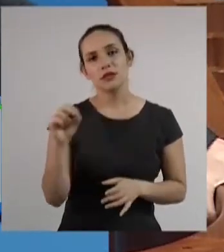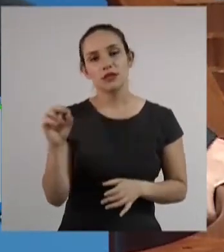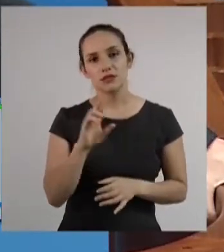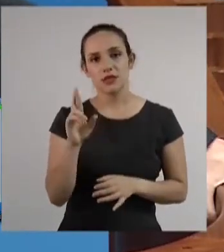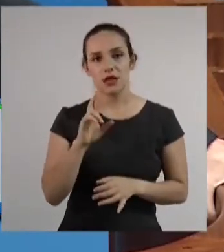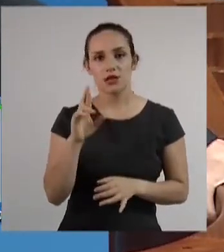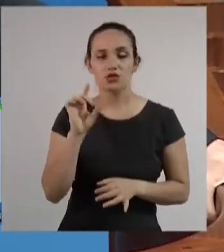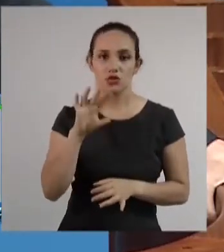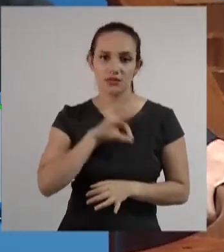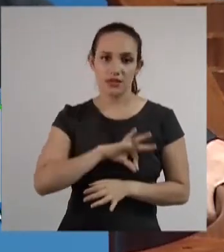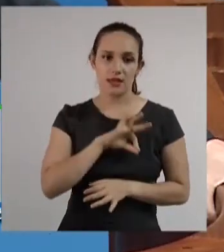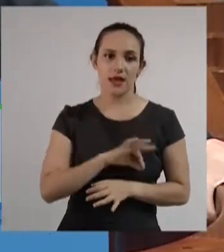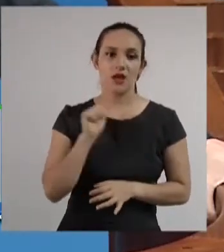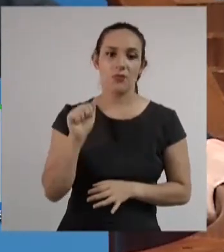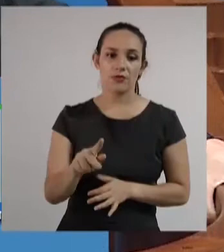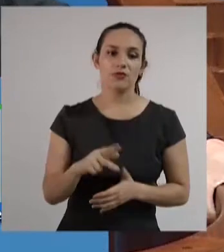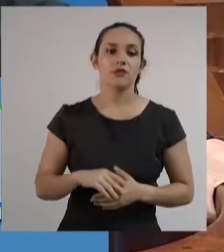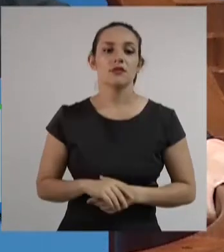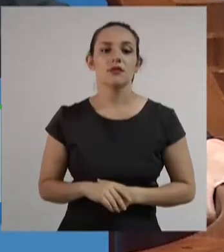de aposentadoria.